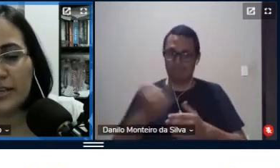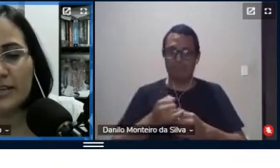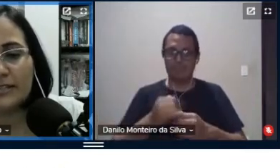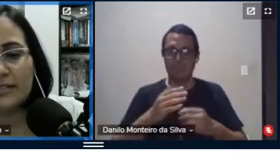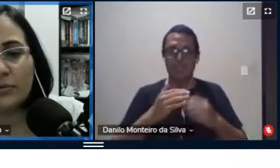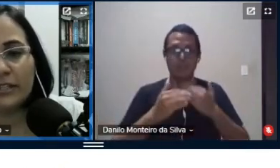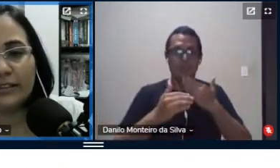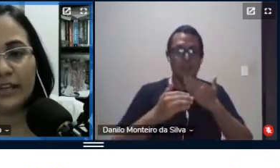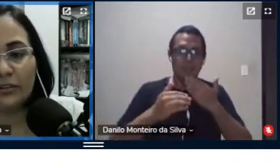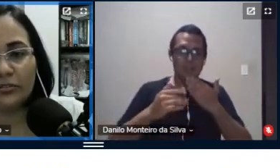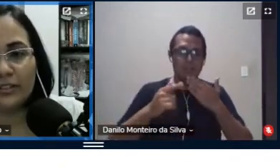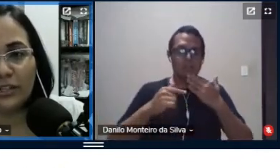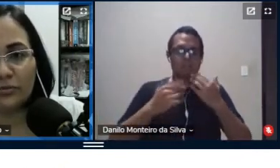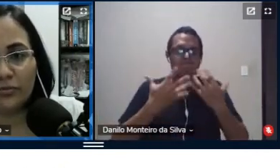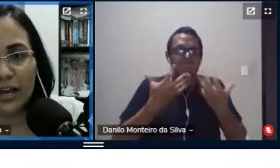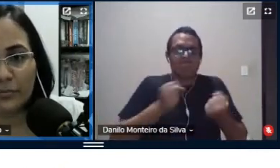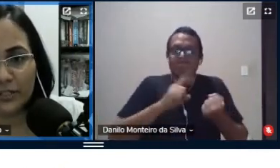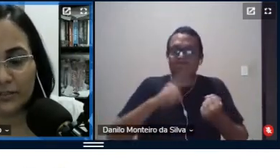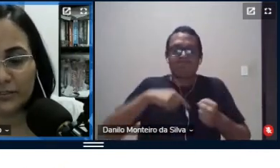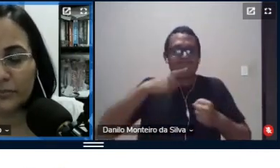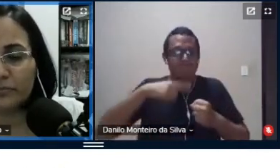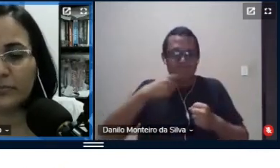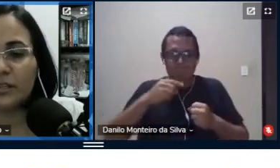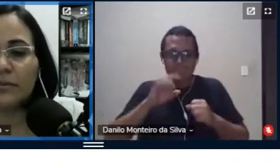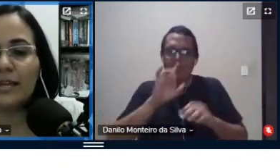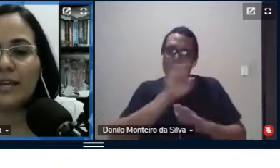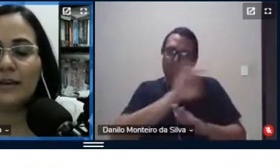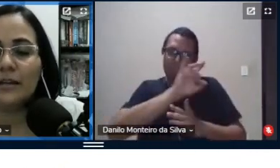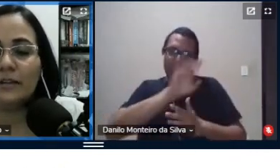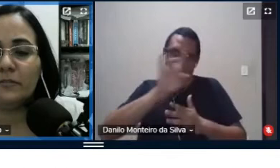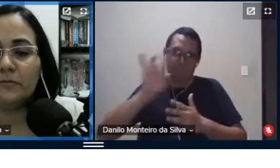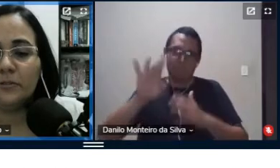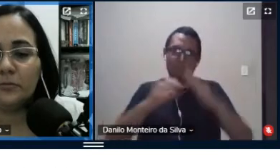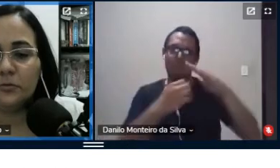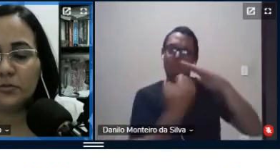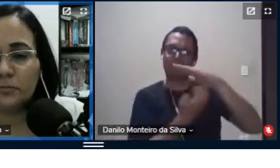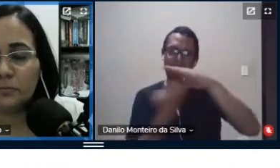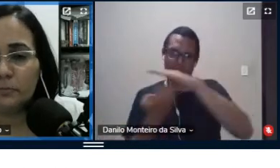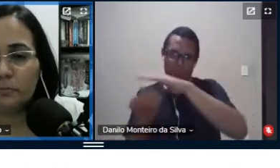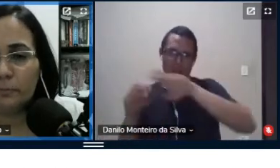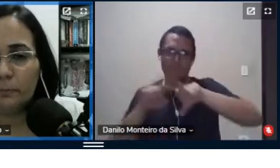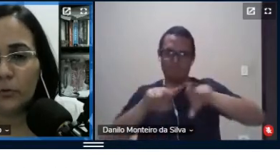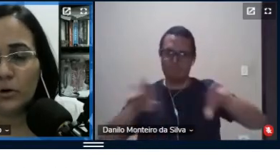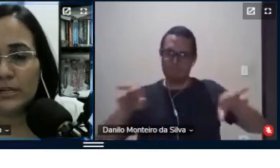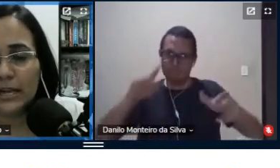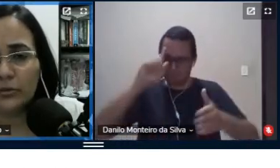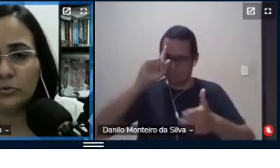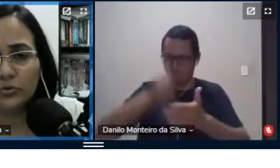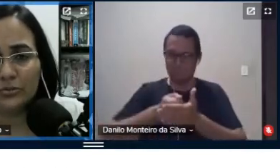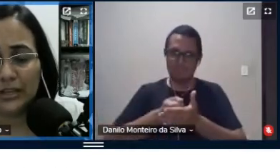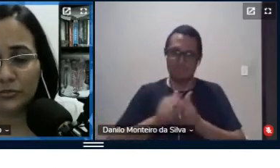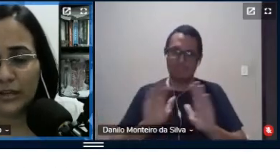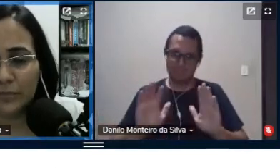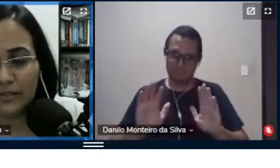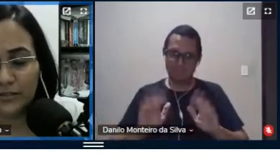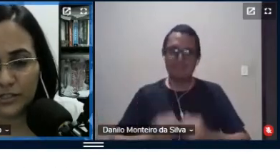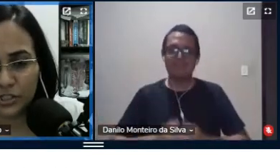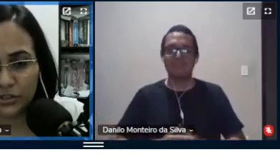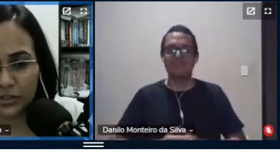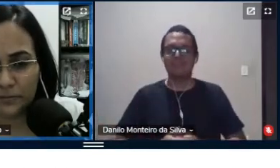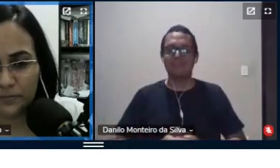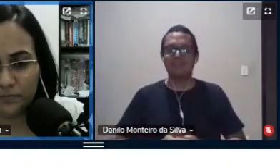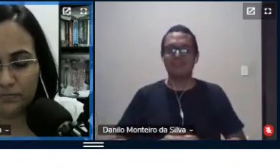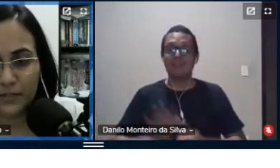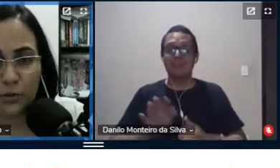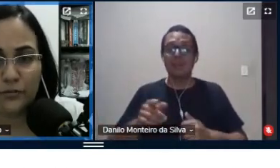descontinuidades são critérios das fábricas, né, vamos olhar as ferramentas que a